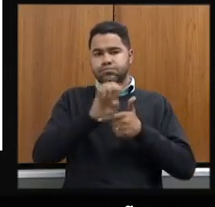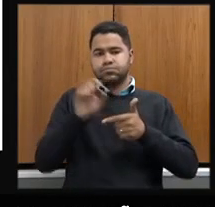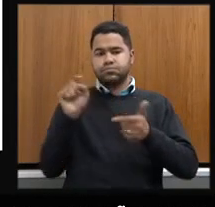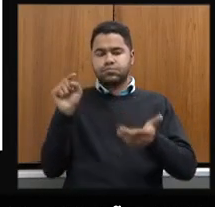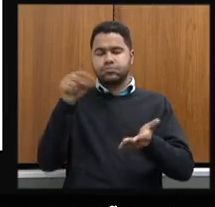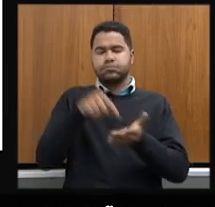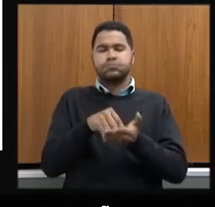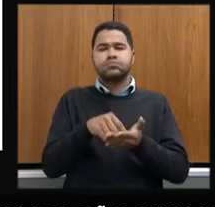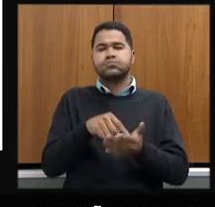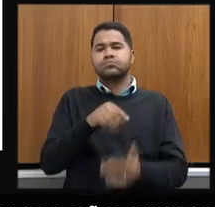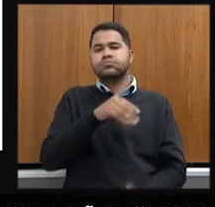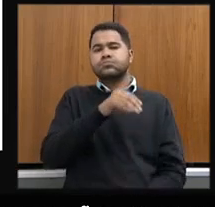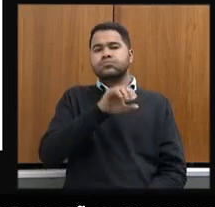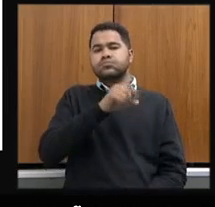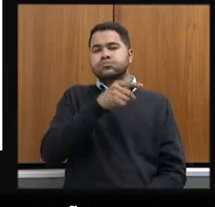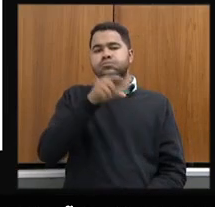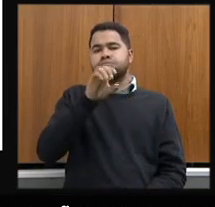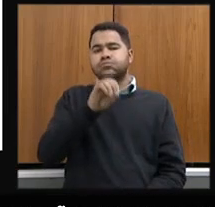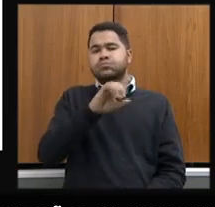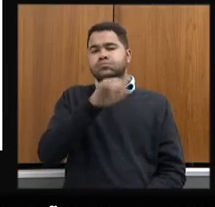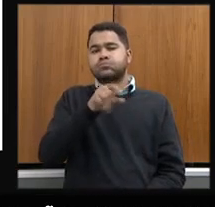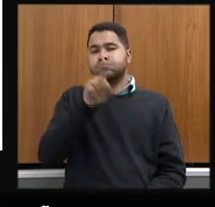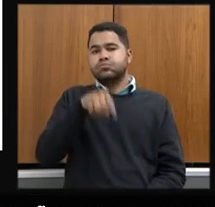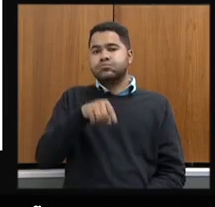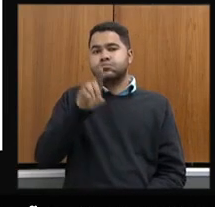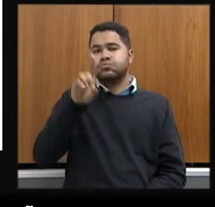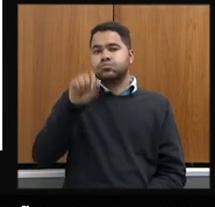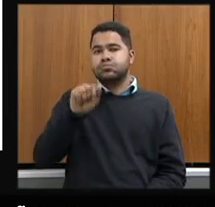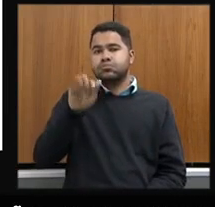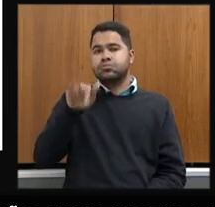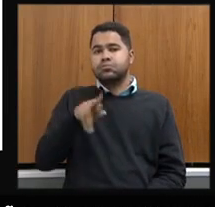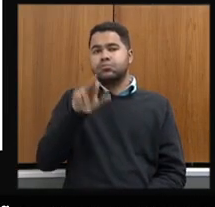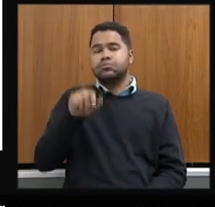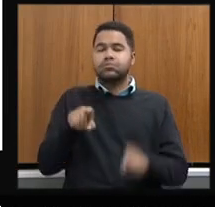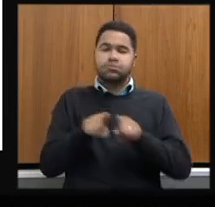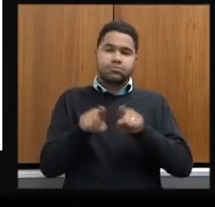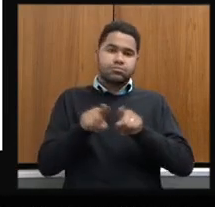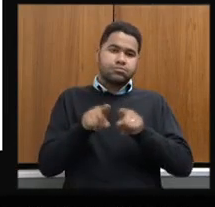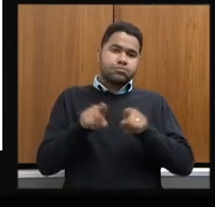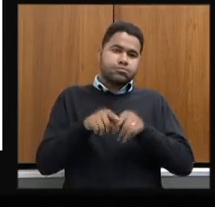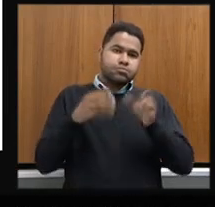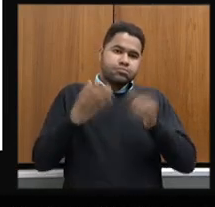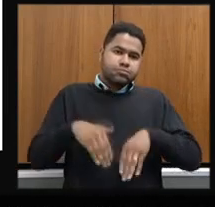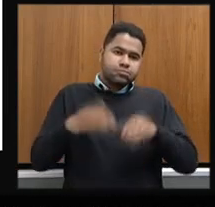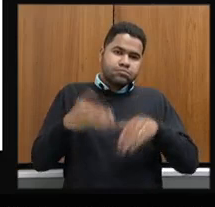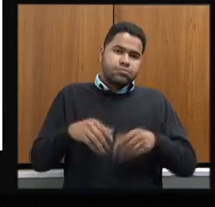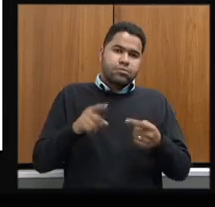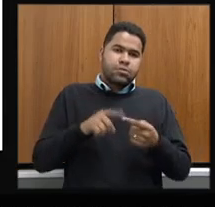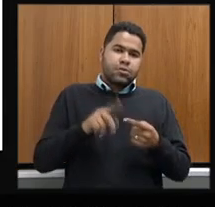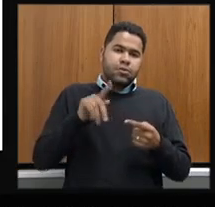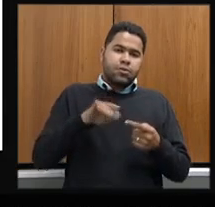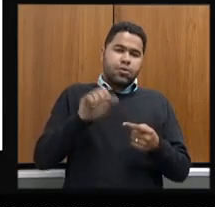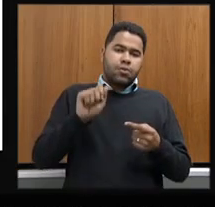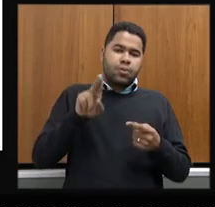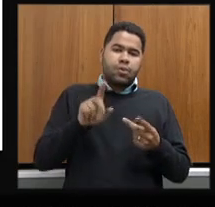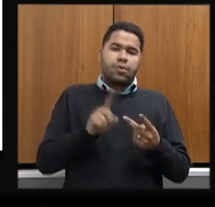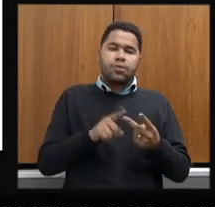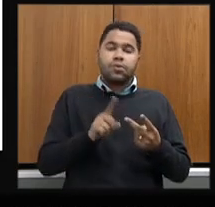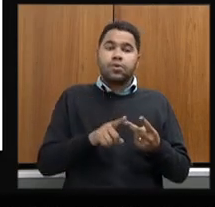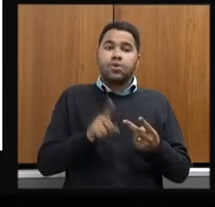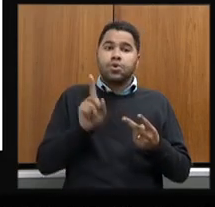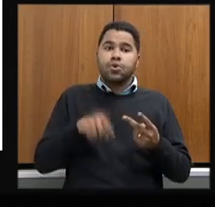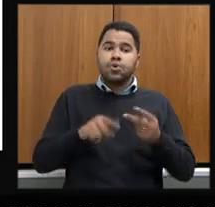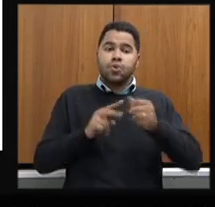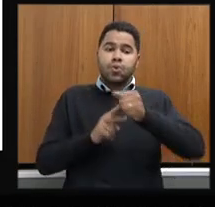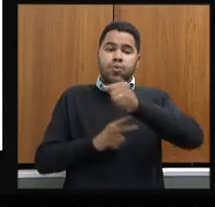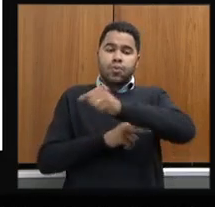José da Varginha e publicamos o edital de obra para os trechos para pagar Scopel e ponte sobre Rio Paraopeba